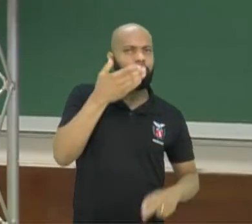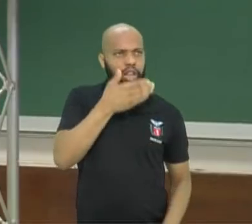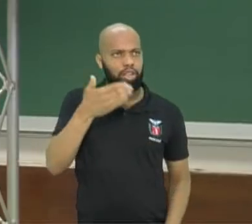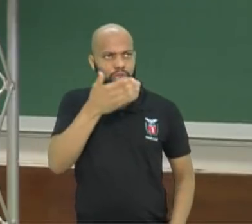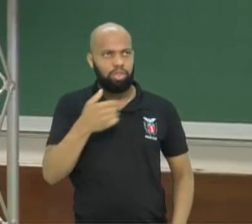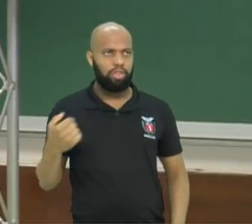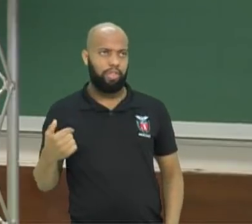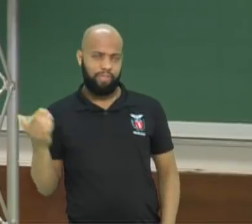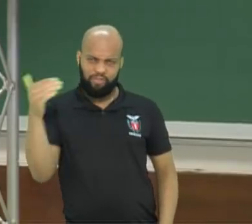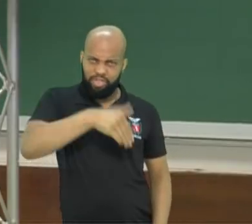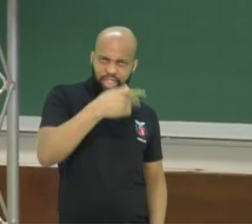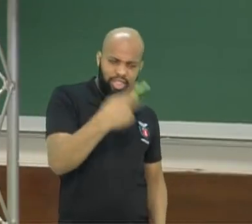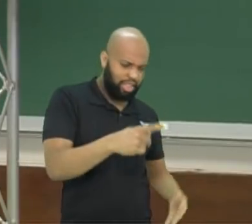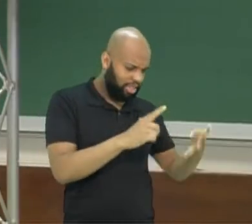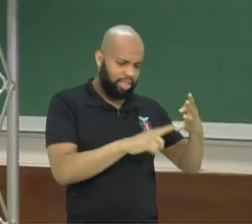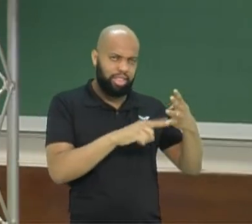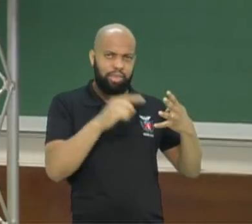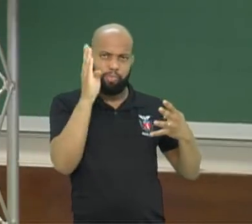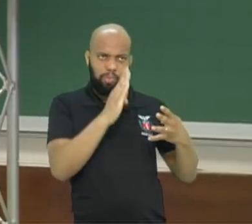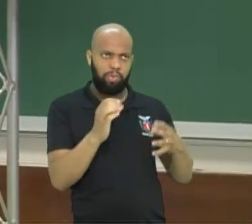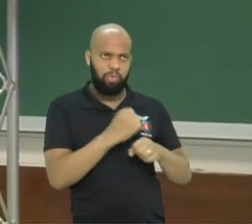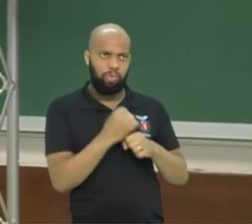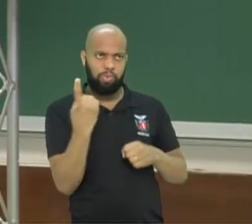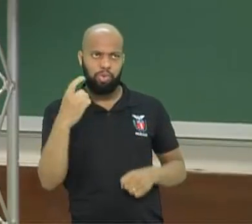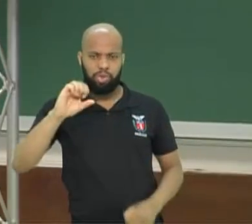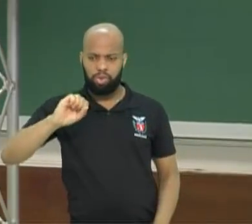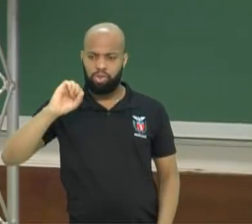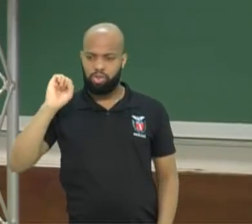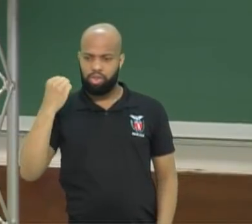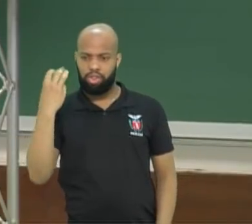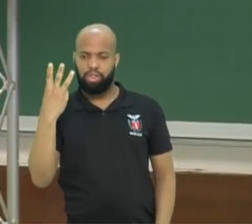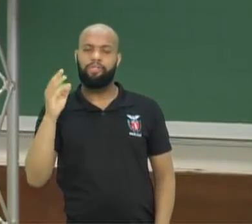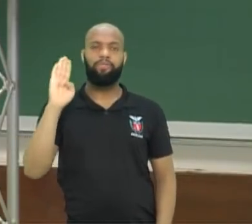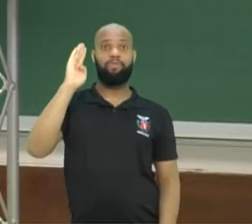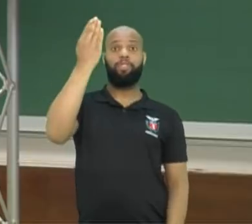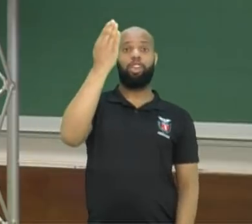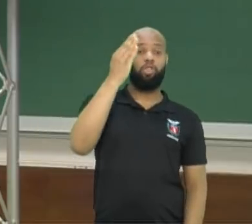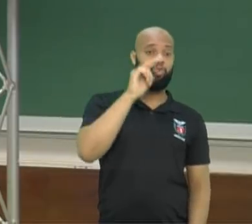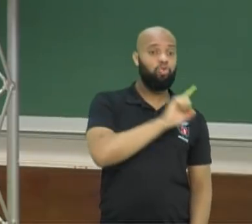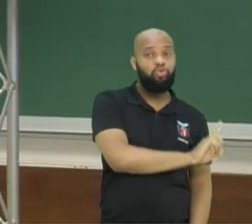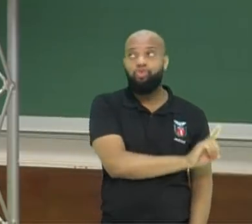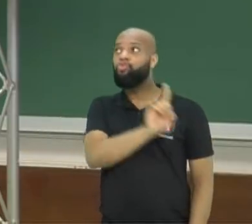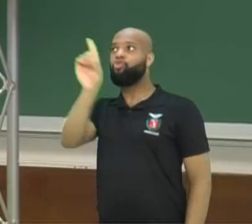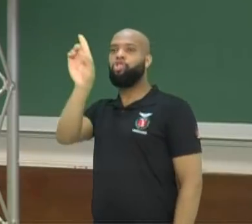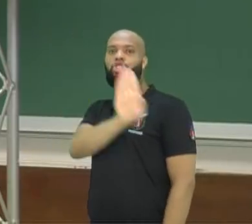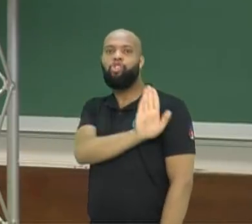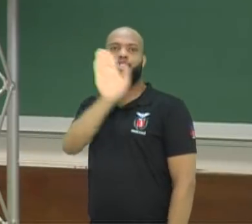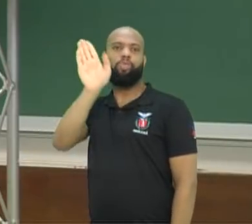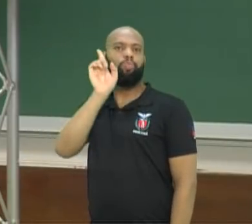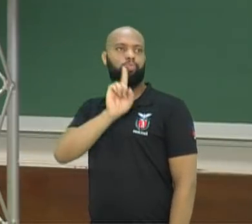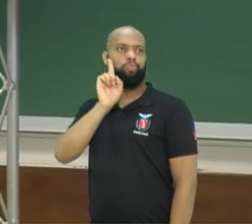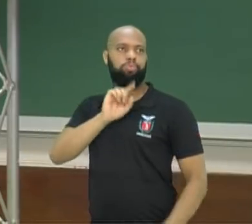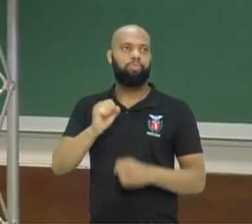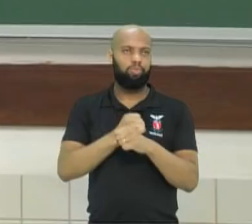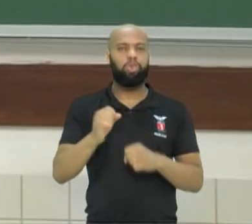em 1983? Não, falso, ele foi para os Estados Unidos em 1983, certo? Conferiu